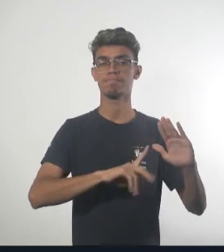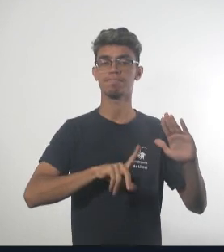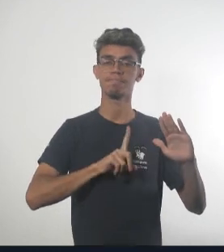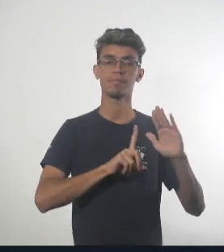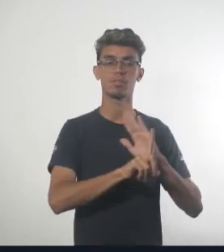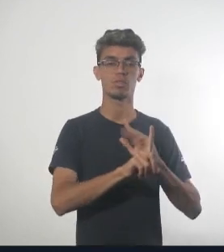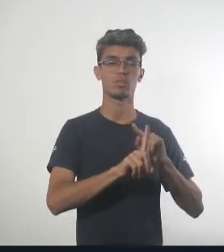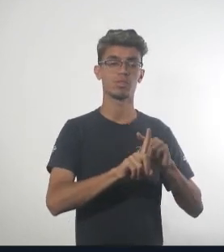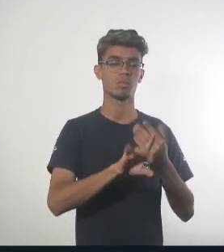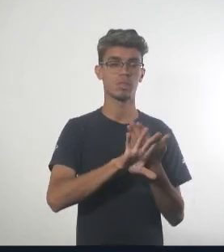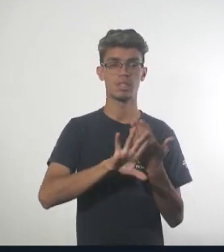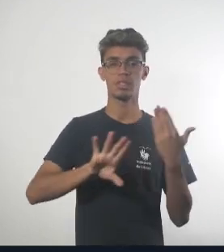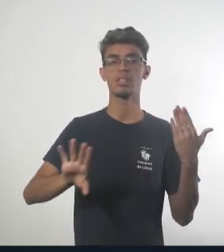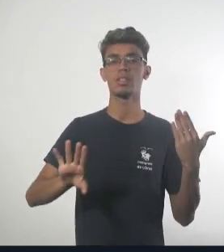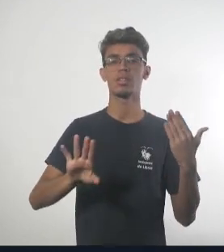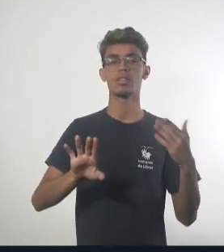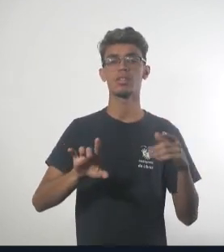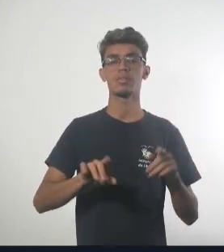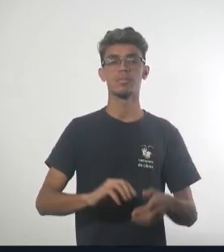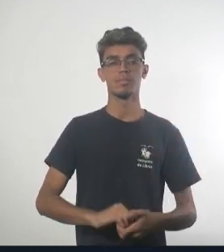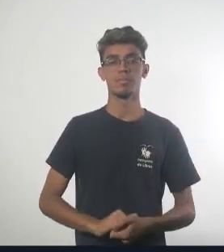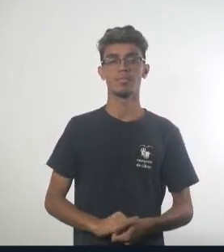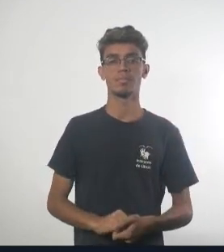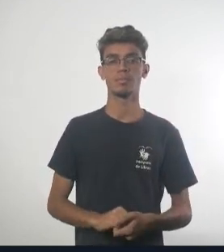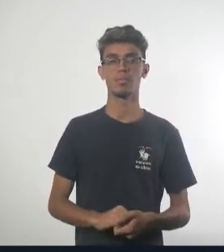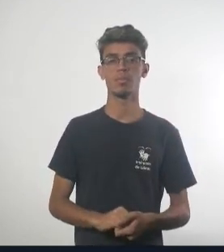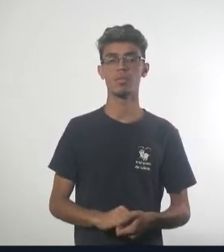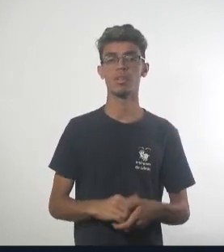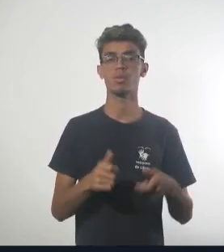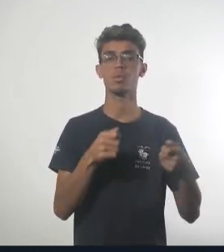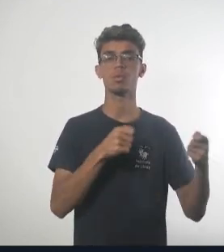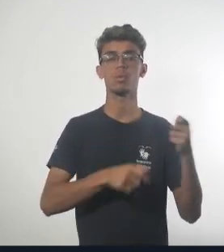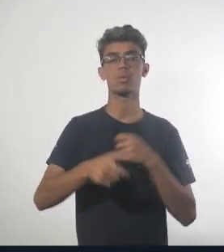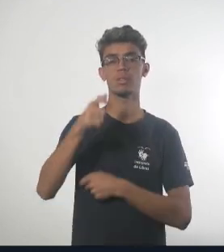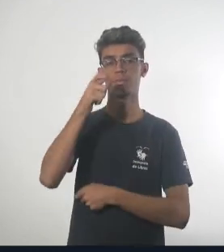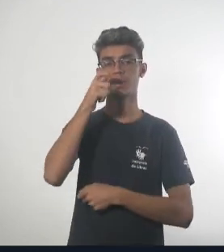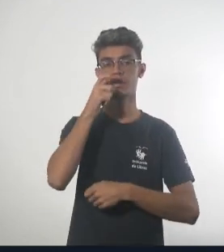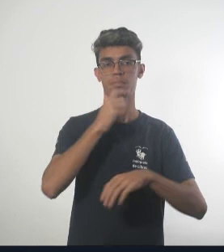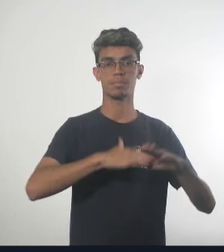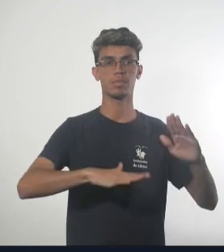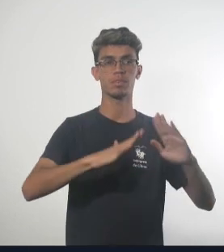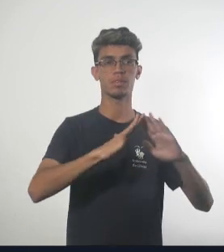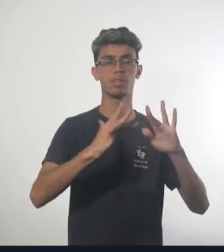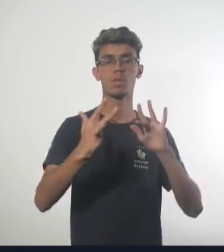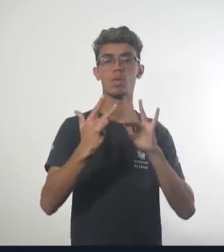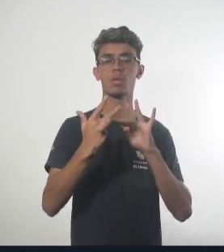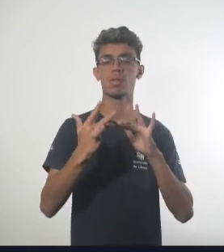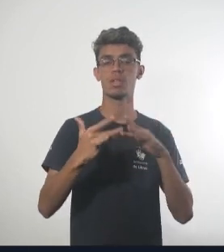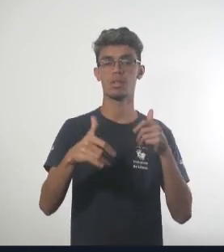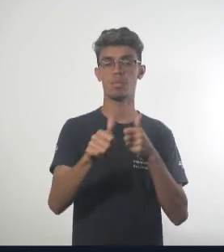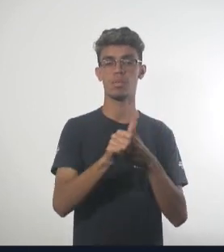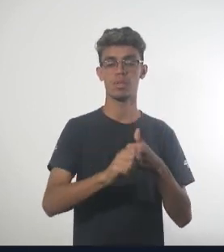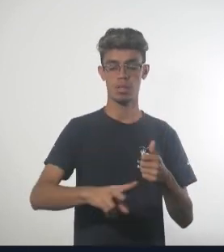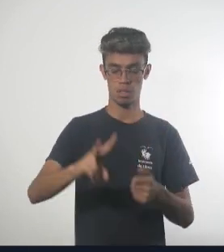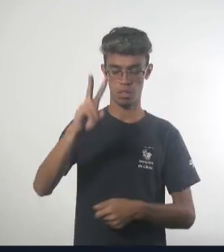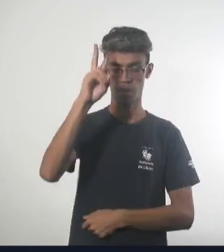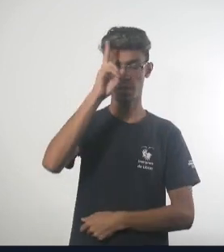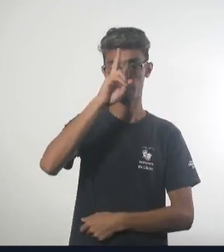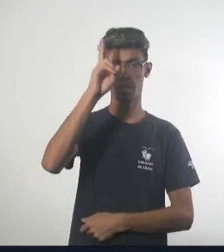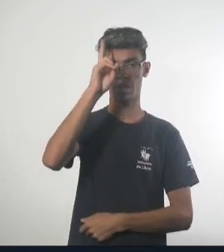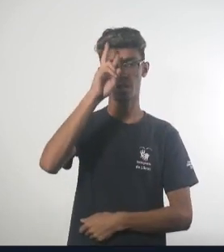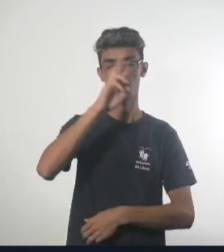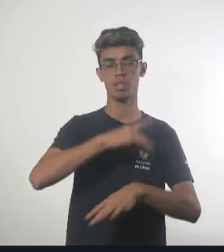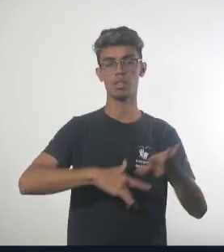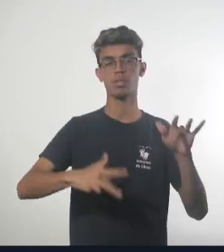isolado precocemente. E da orientação do monitoramento e da quarentena dos contatos próximos. Lembrando que esses